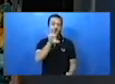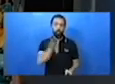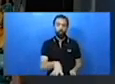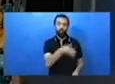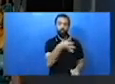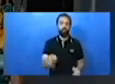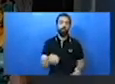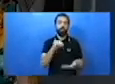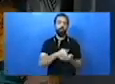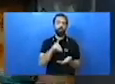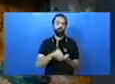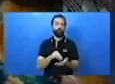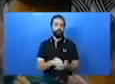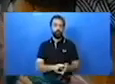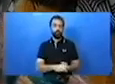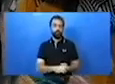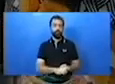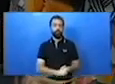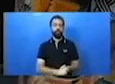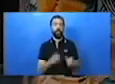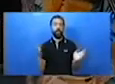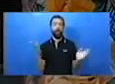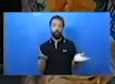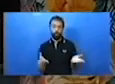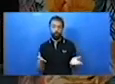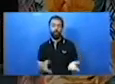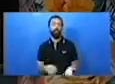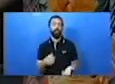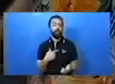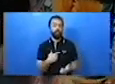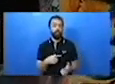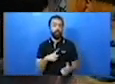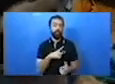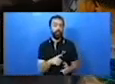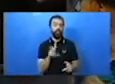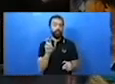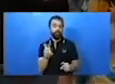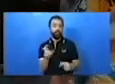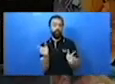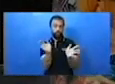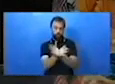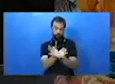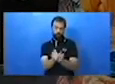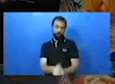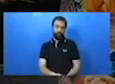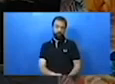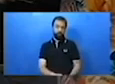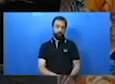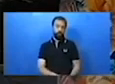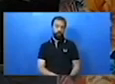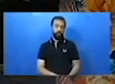Igual o exercício anterior, só que agora eu tenho 5 grupos. Se eu tenho